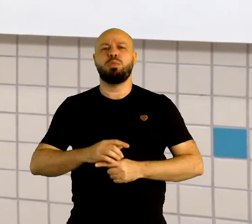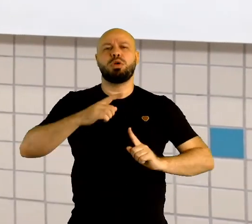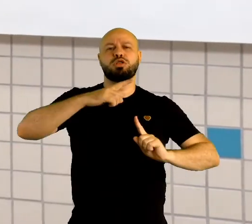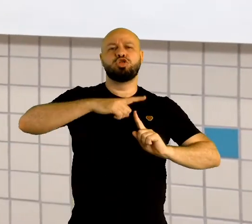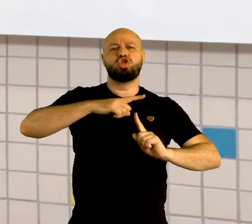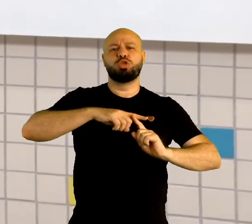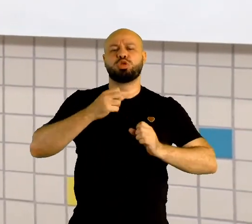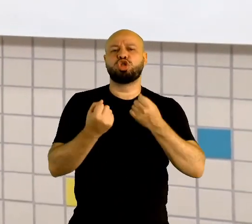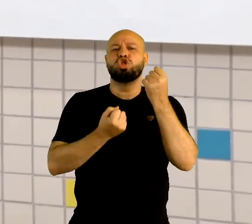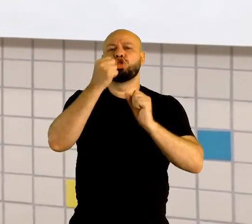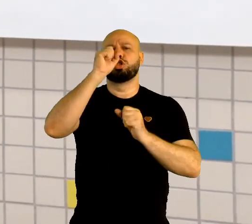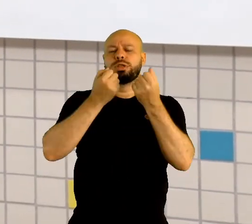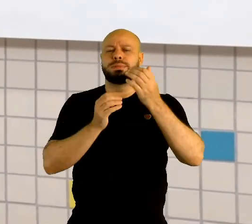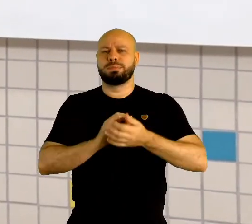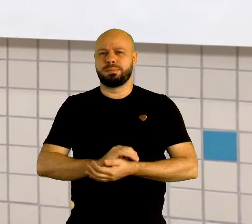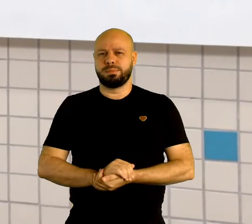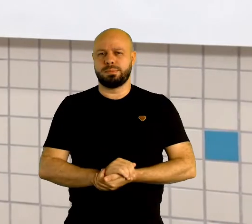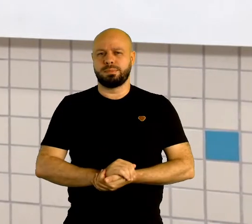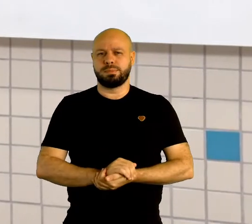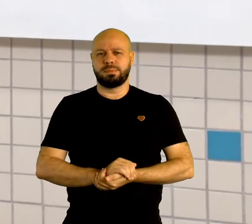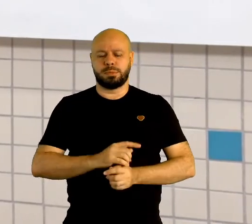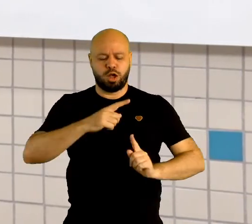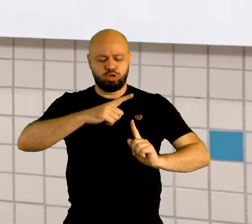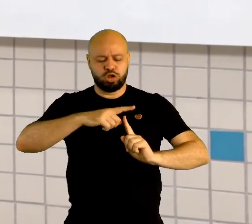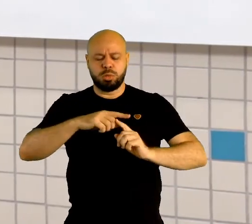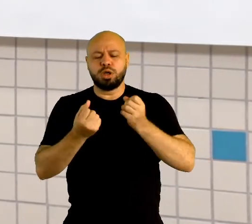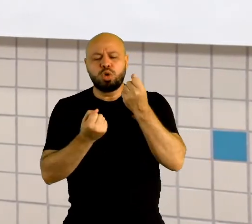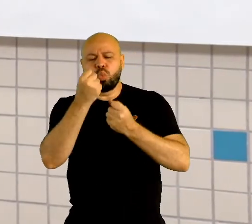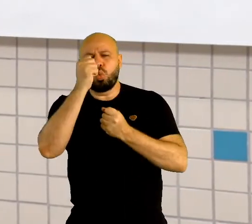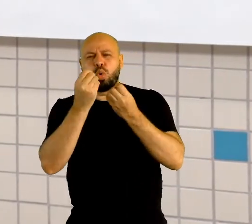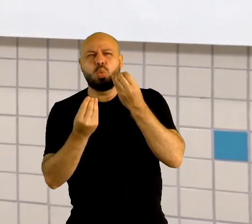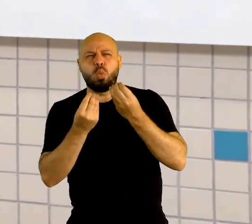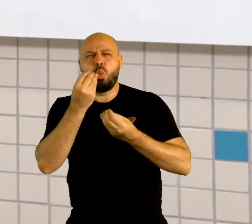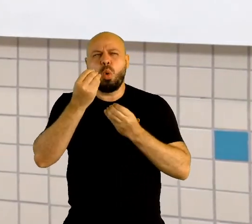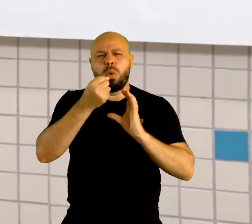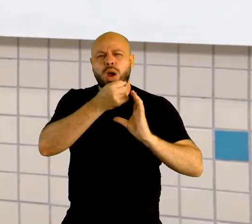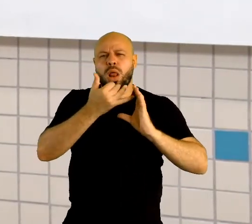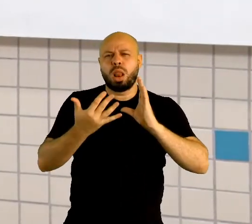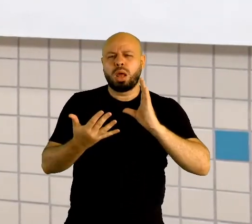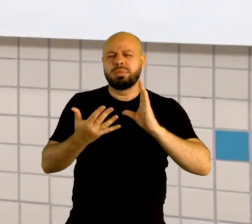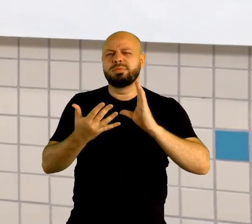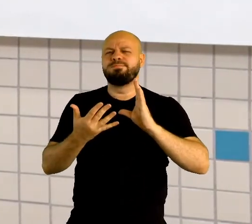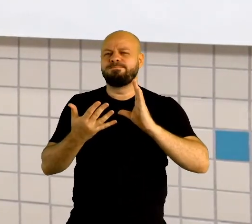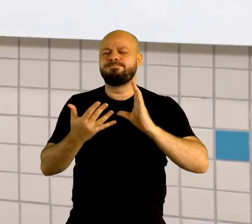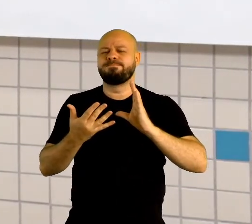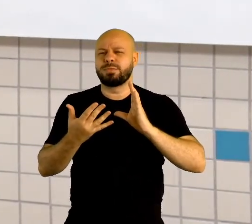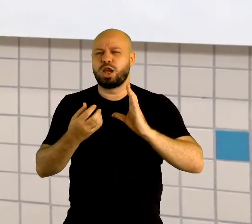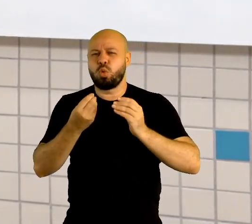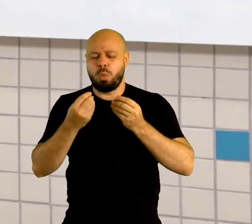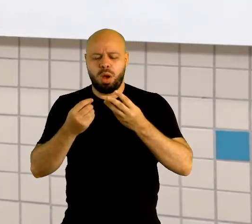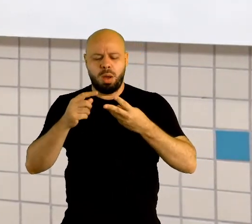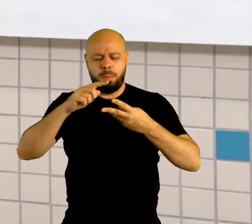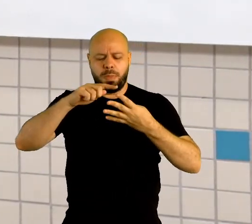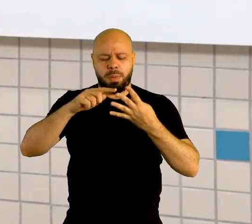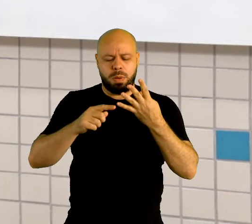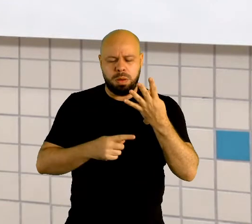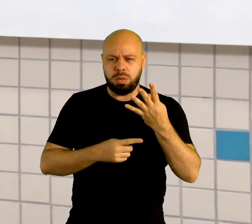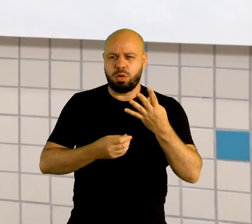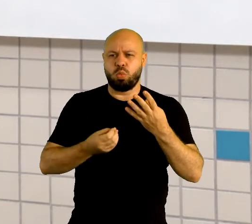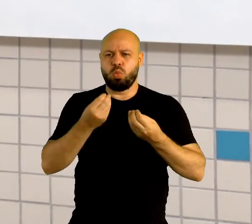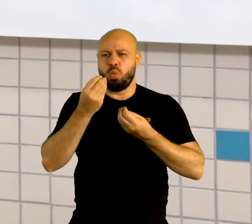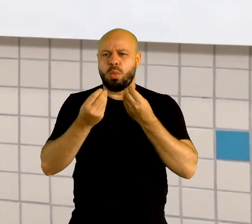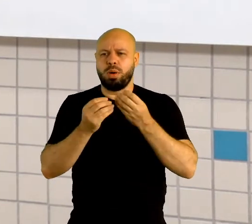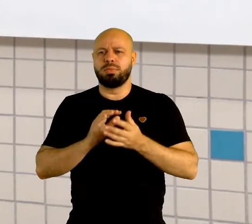bom? E as indústrias, tipos de indústria, elas podem ser classificadas de diferentes maneiras. Aqui nós vamos falar